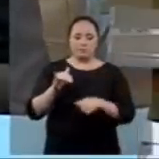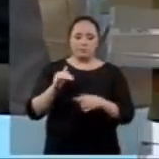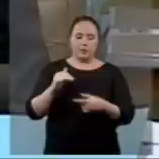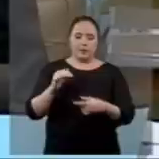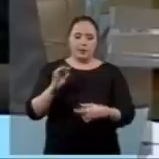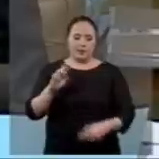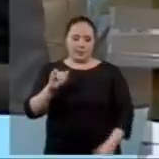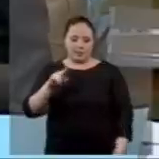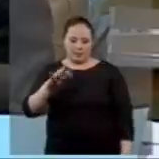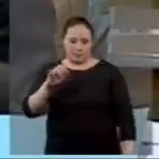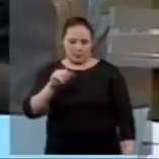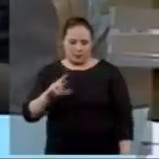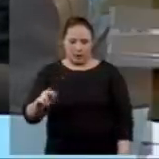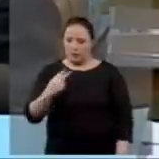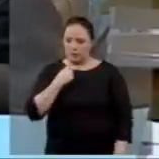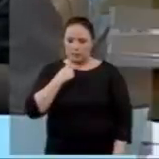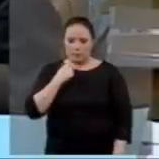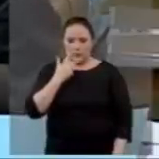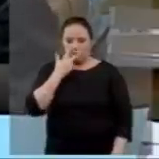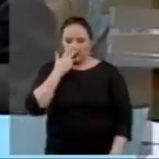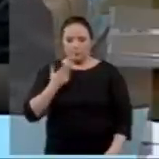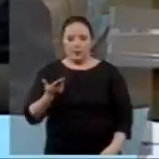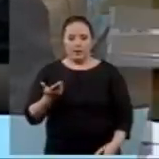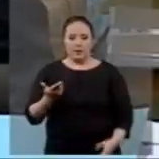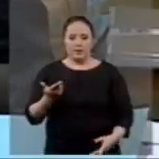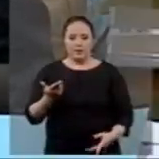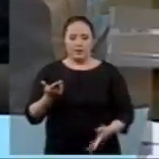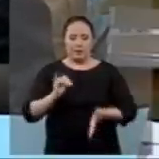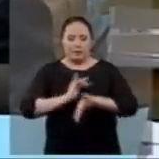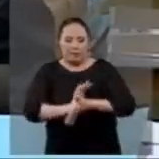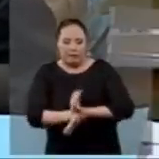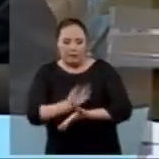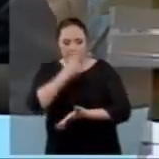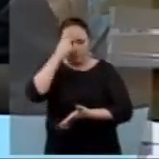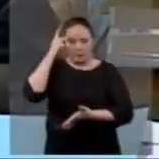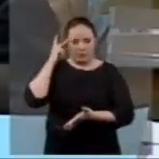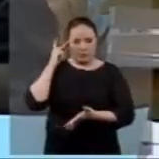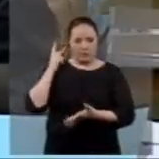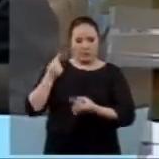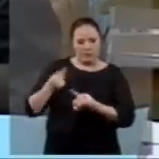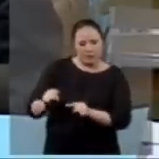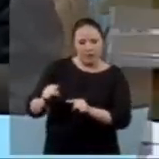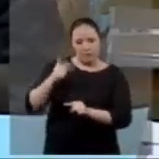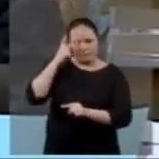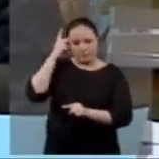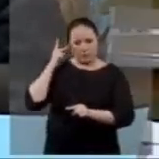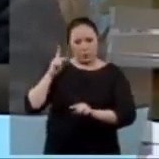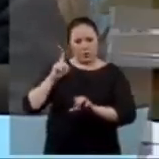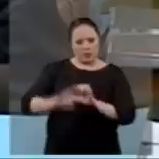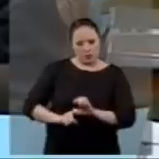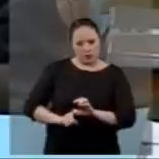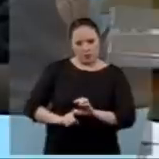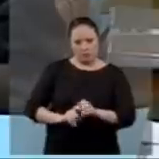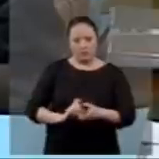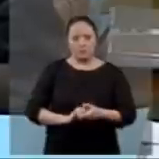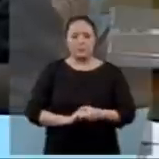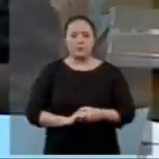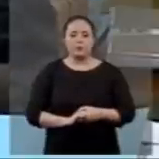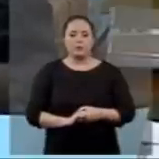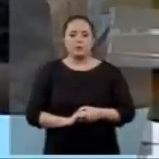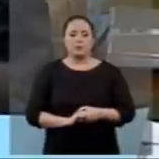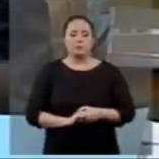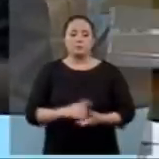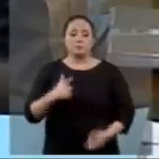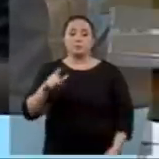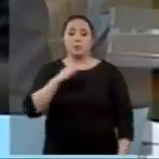à desmedida do poder de destruir, pois, como relembra Bilac Pinto,